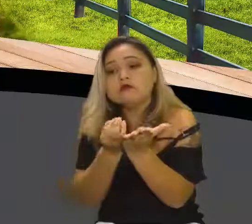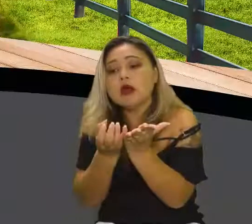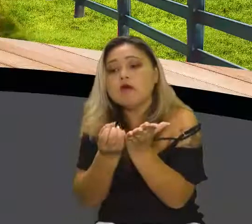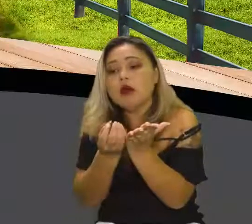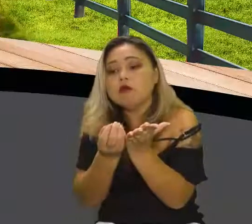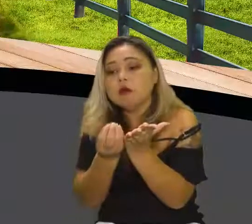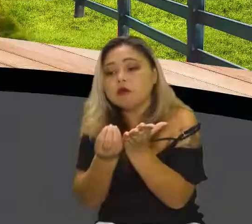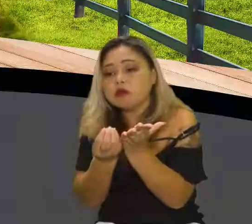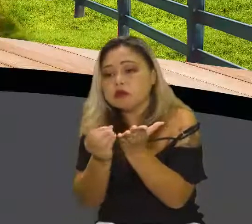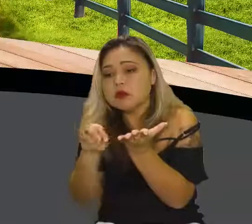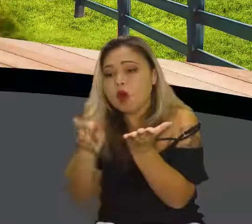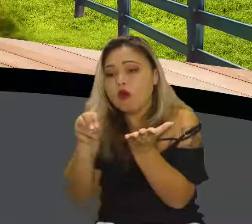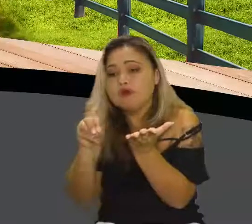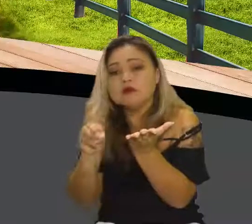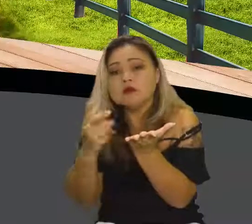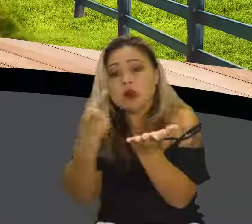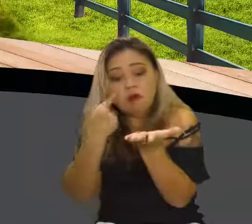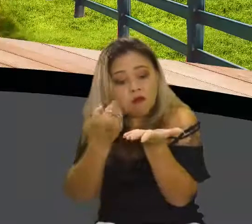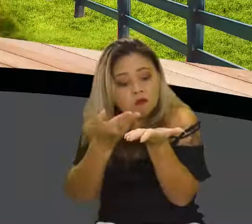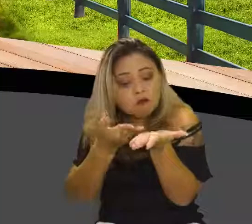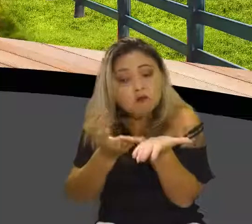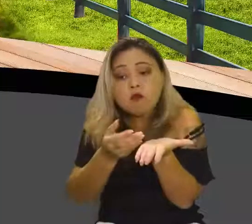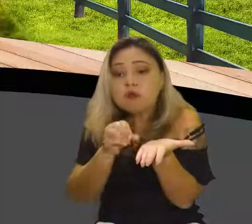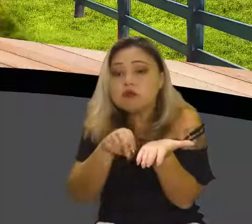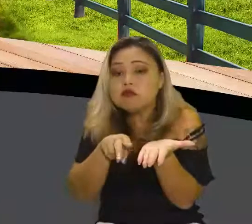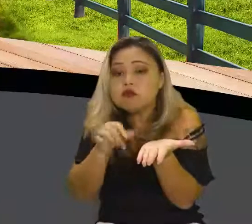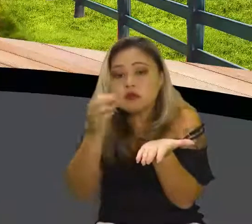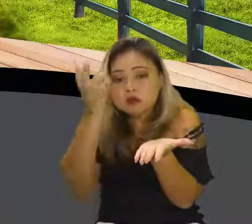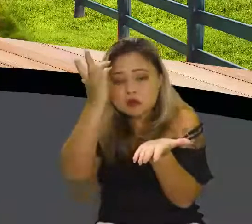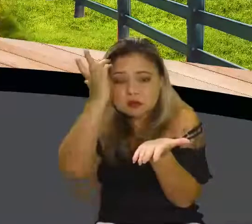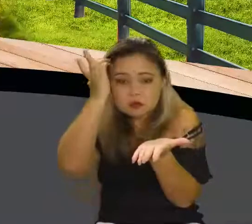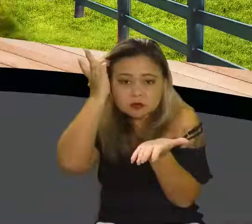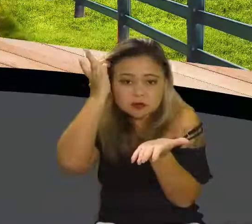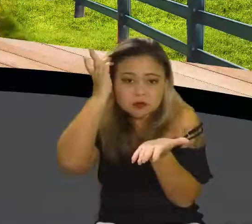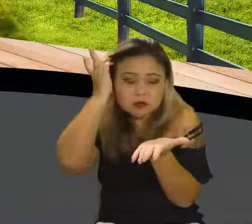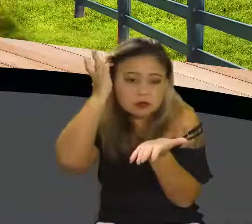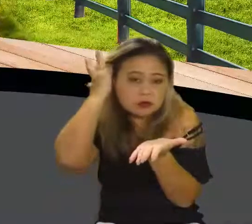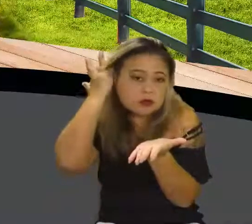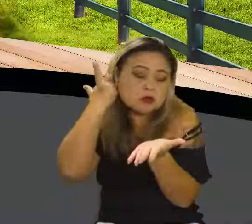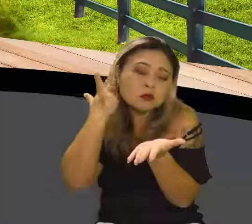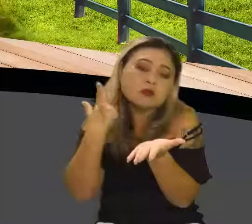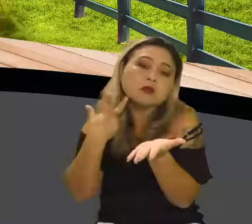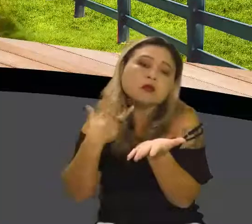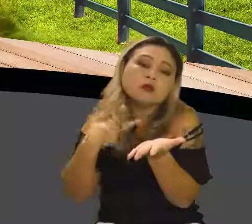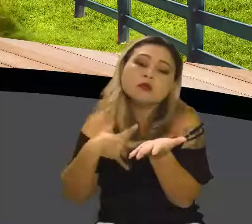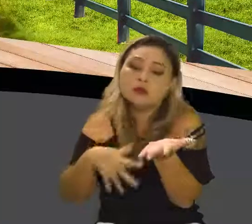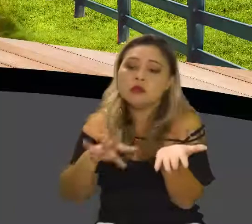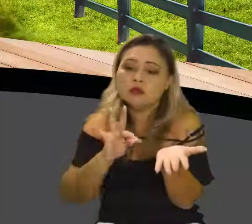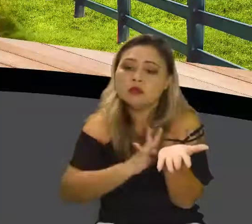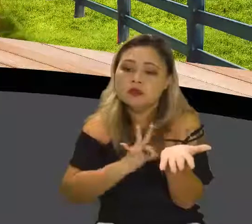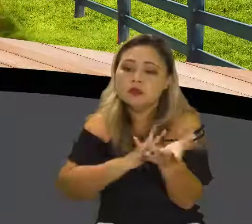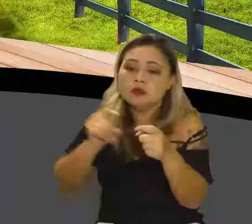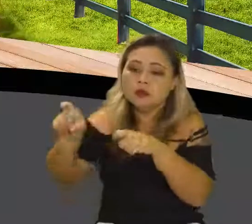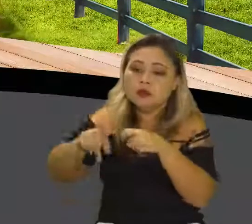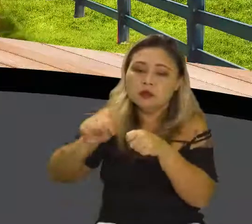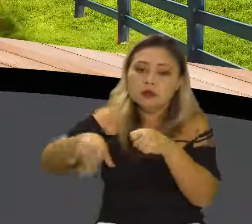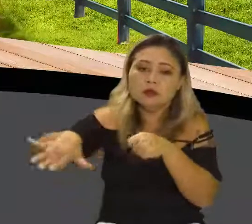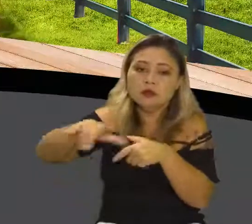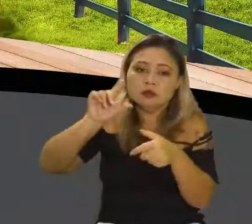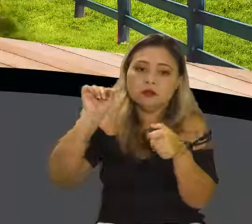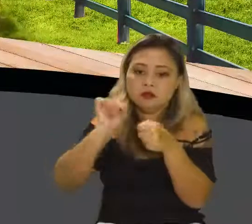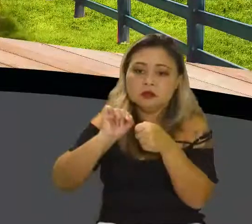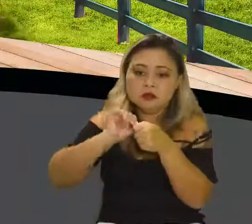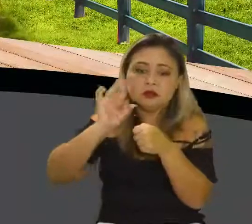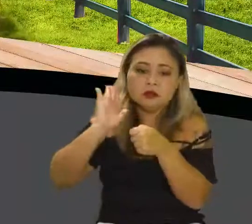ovo, para a gente ver. Gente, o ovo... Eu como técnica agropecuária, nós já